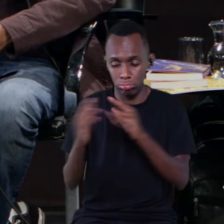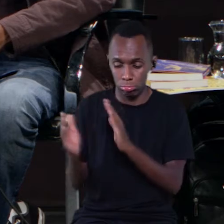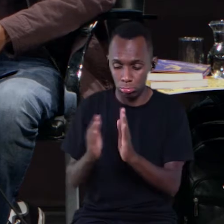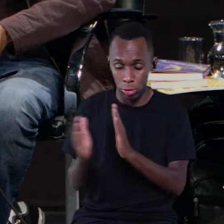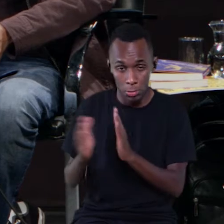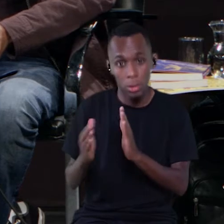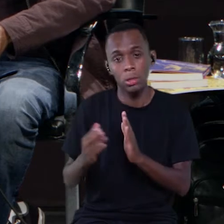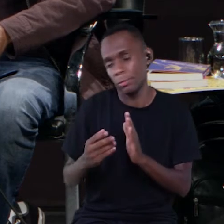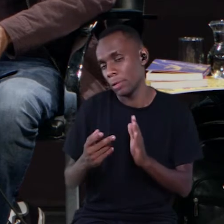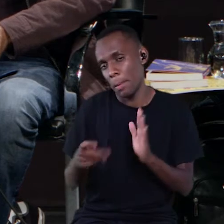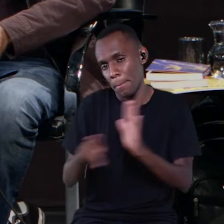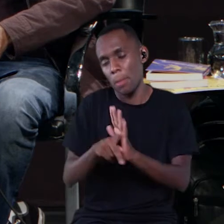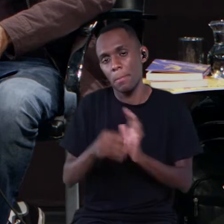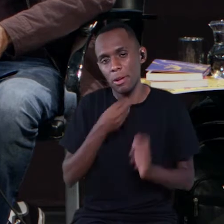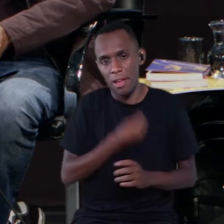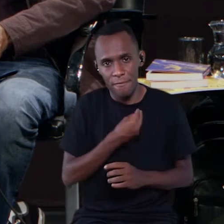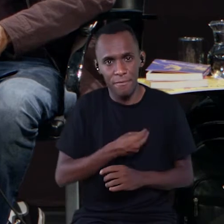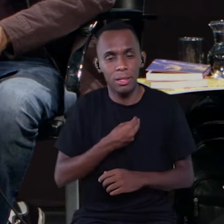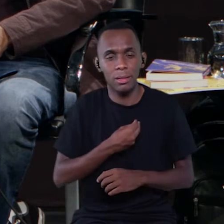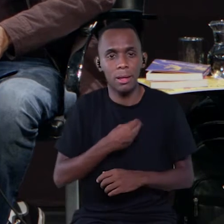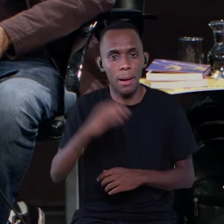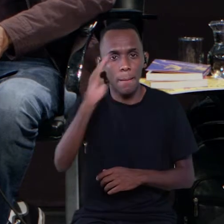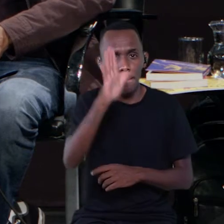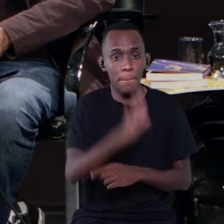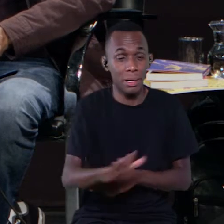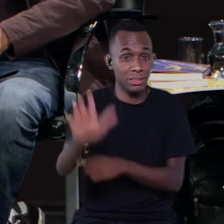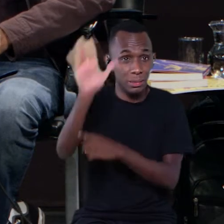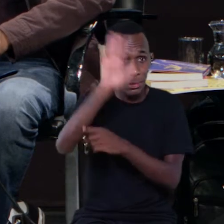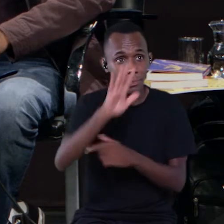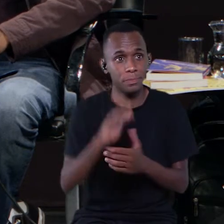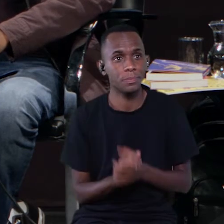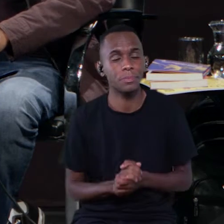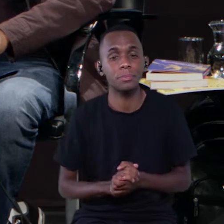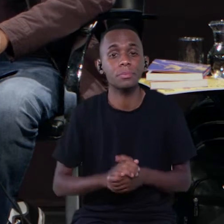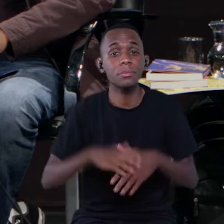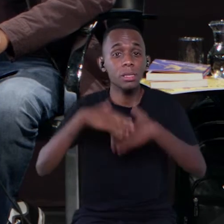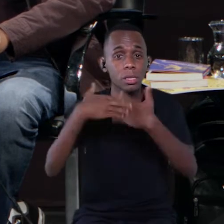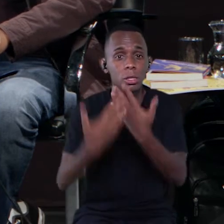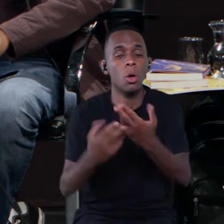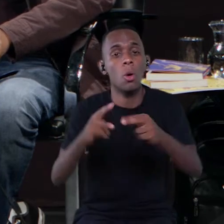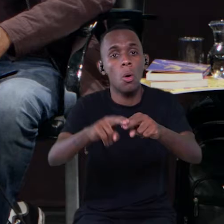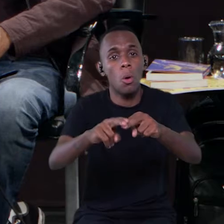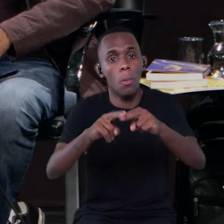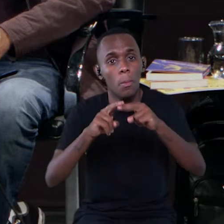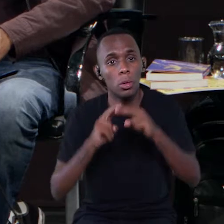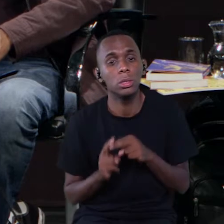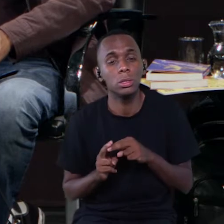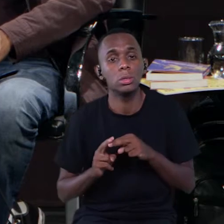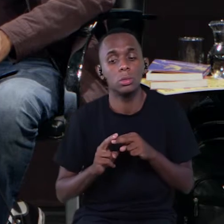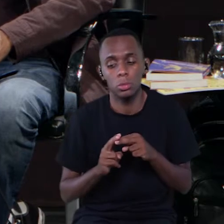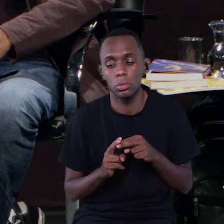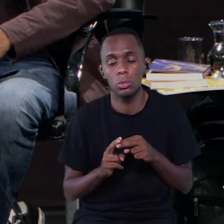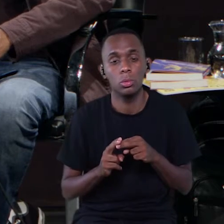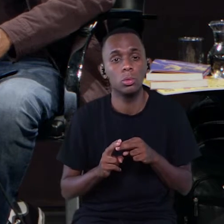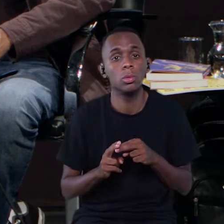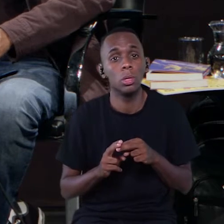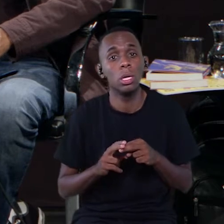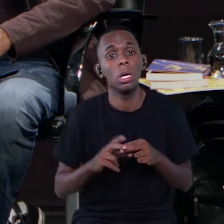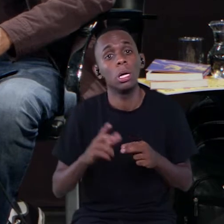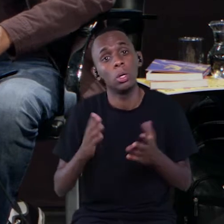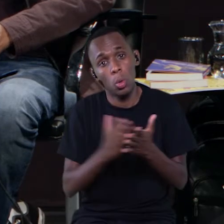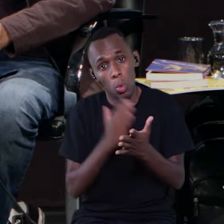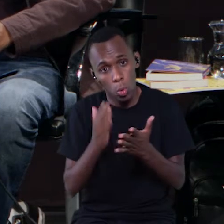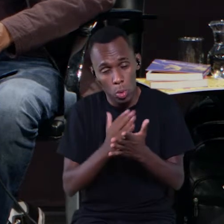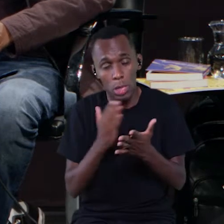momento da vida brasileira, né? Então, tanta coisa que... E dessa circunstância surgiu o livro